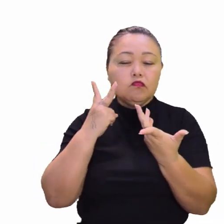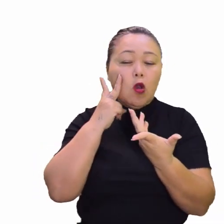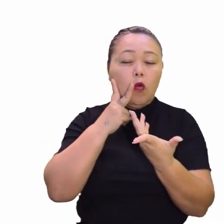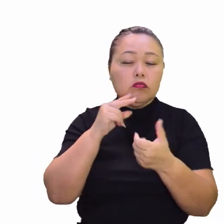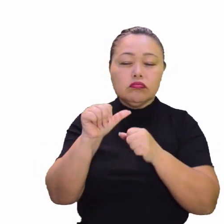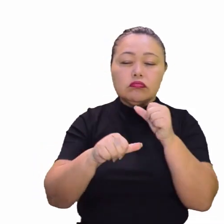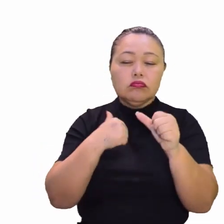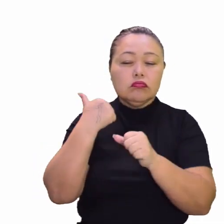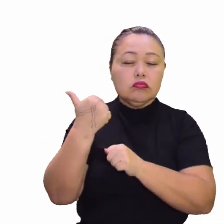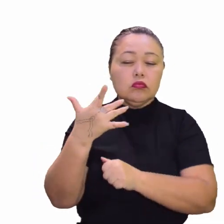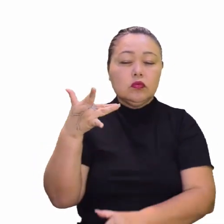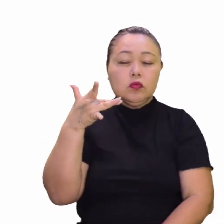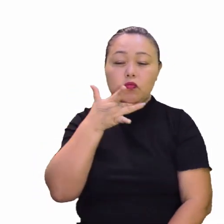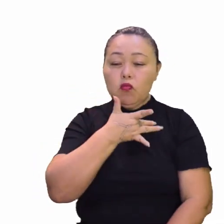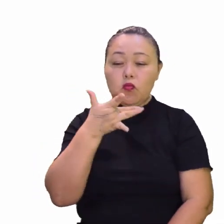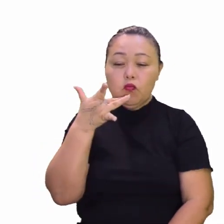vinho